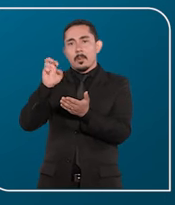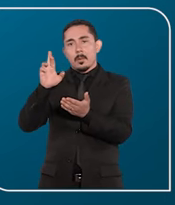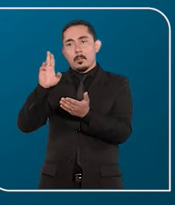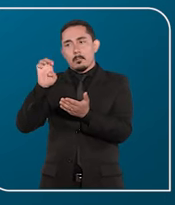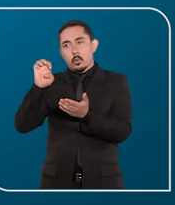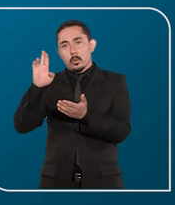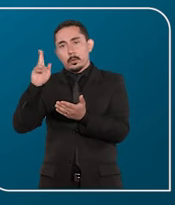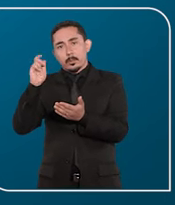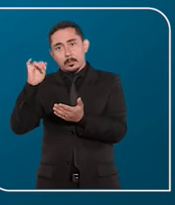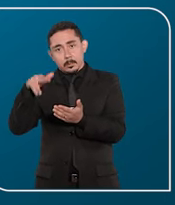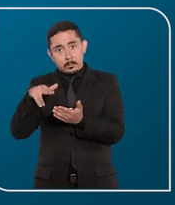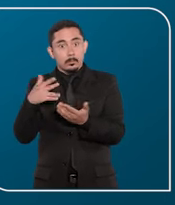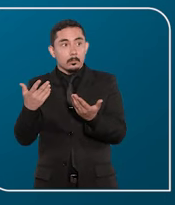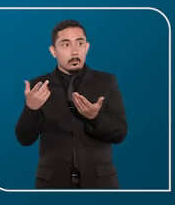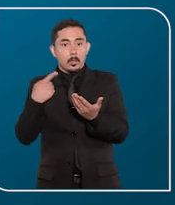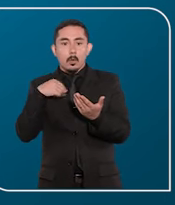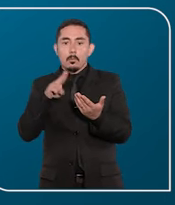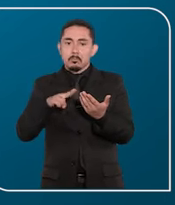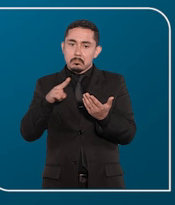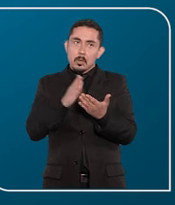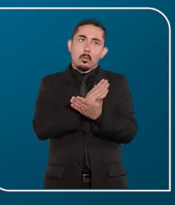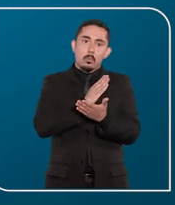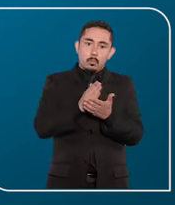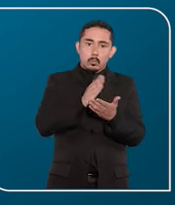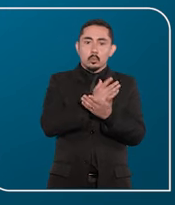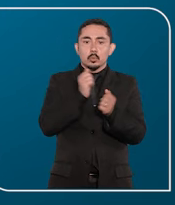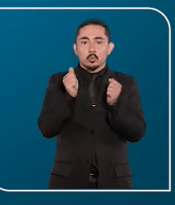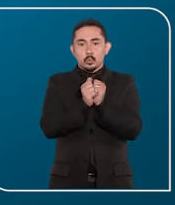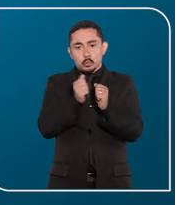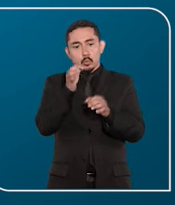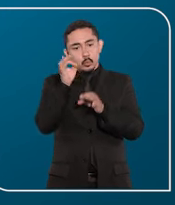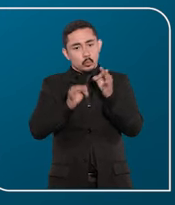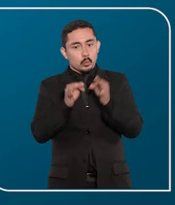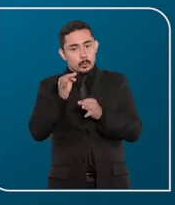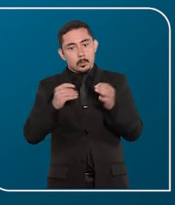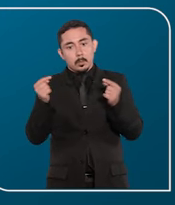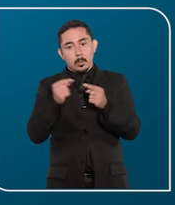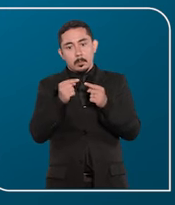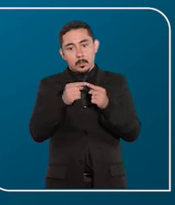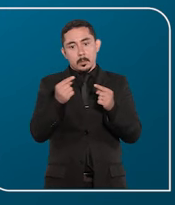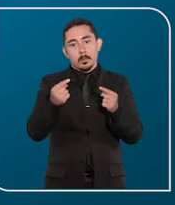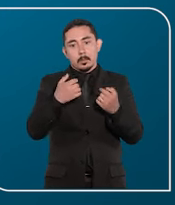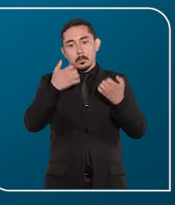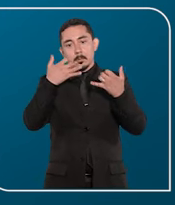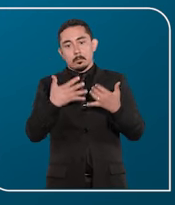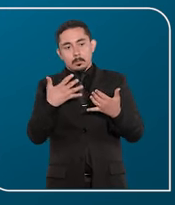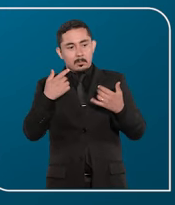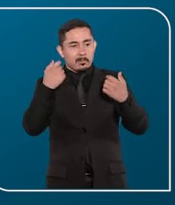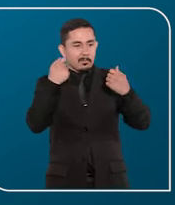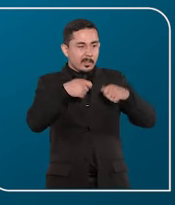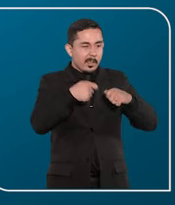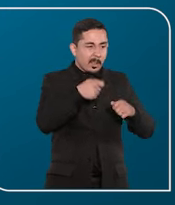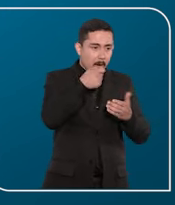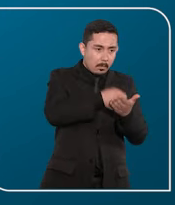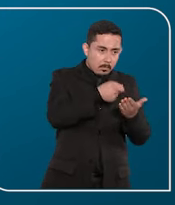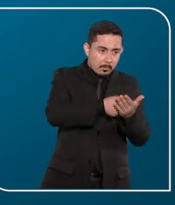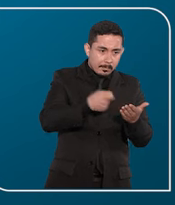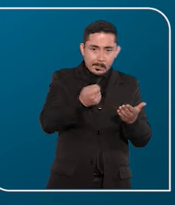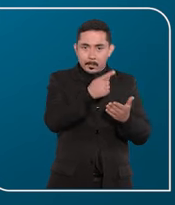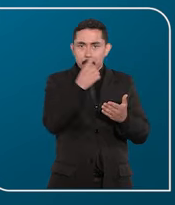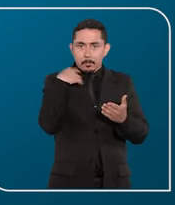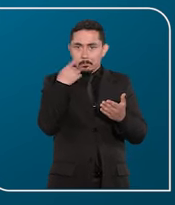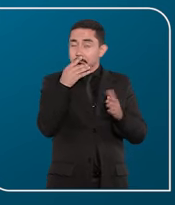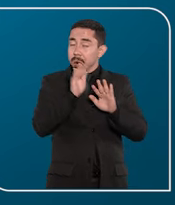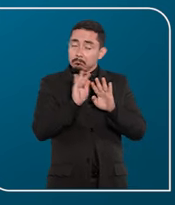aérea. Aqui vou citar alguns exemplos, junto ao juizado, onde não se faz necessário o advogado, me parece que sim,